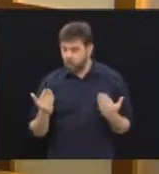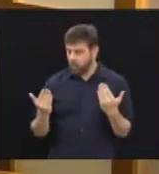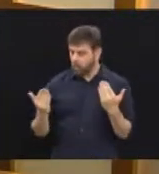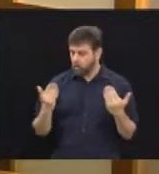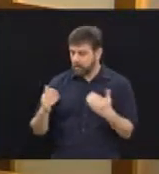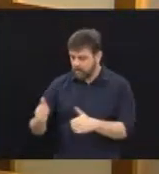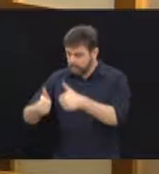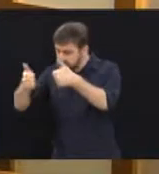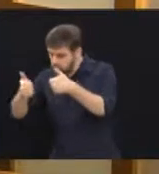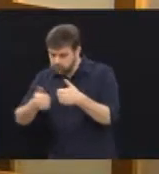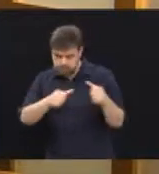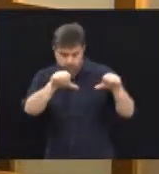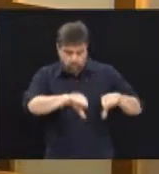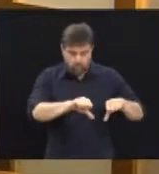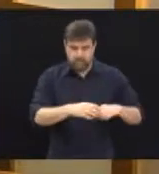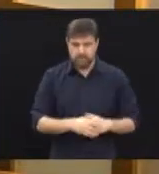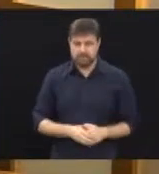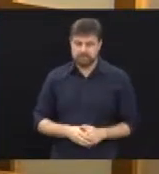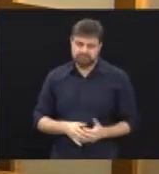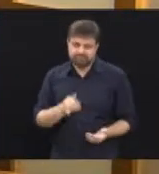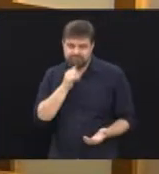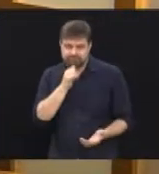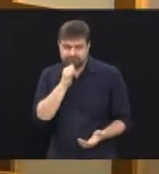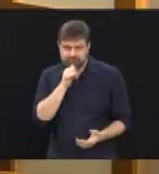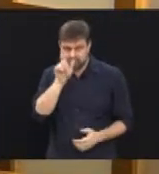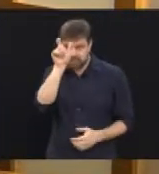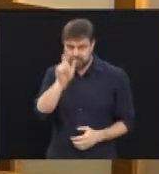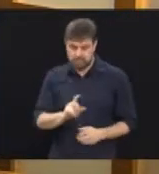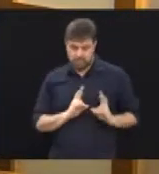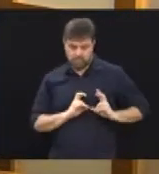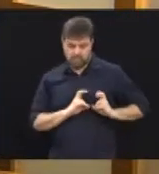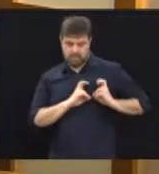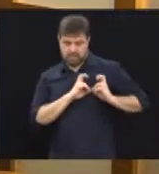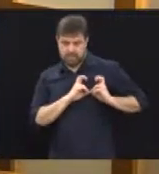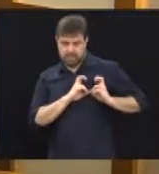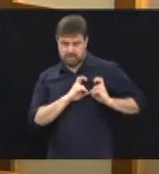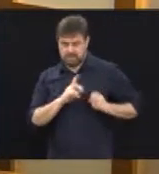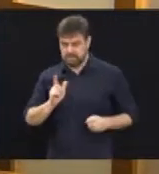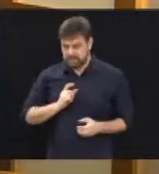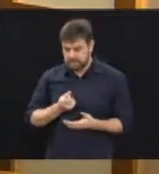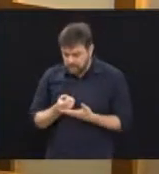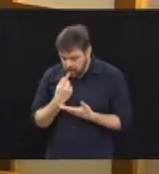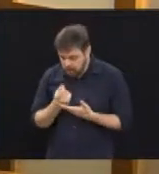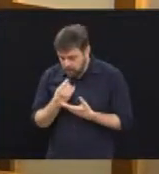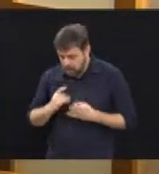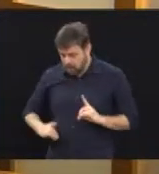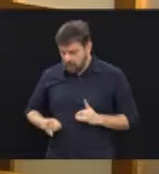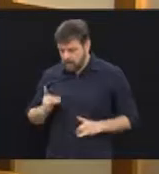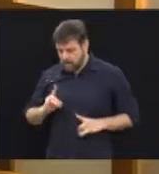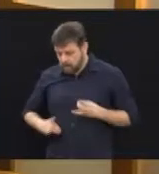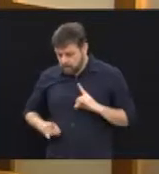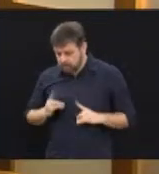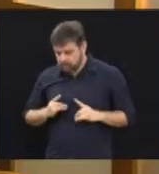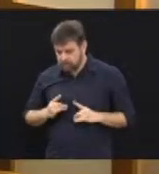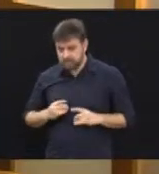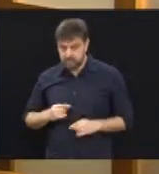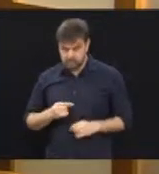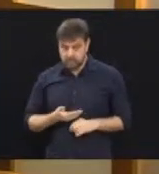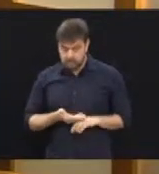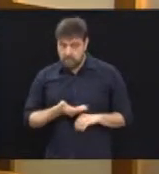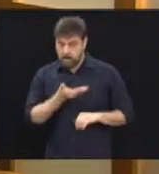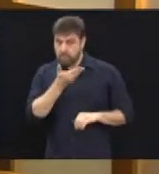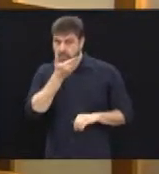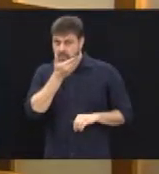ou seja, o risco de você, por exemplo, ter um câncer de mama utilizando a terapia de reposição hormonal, ela é maior